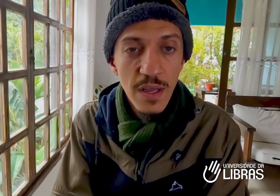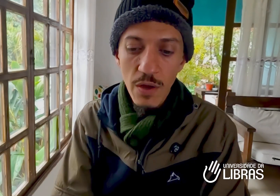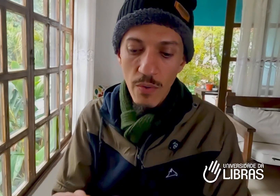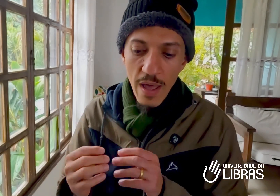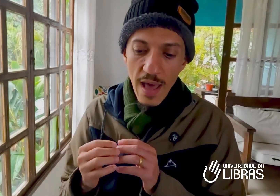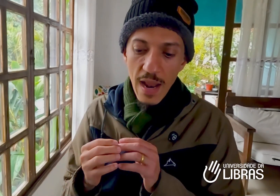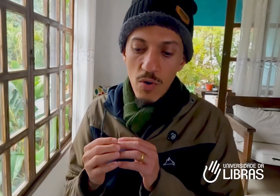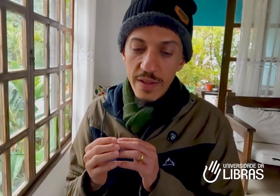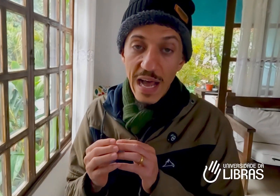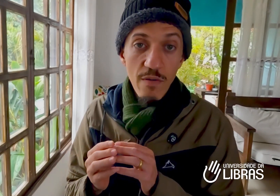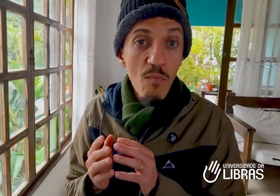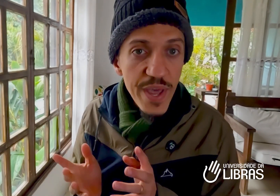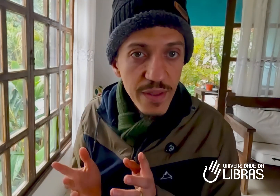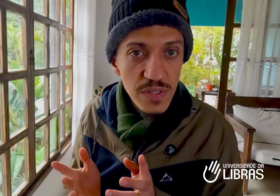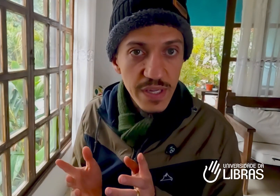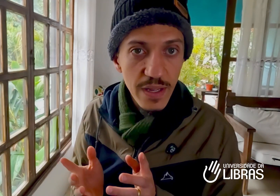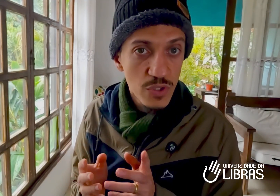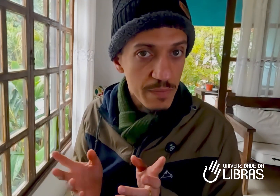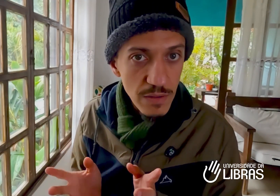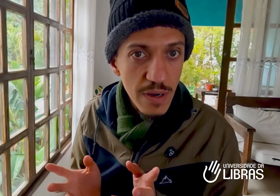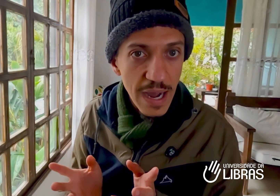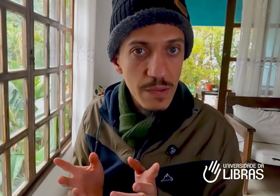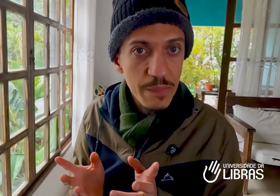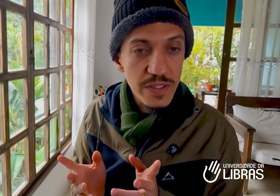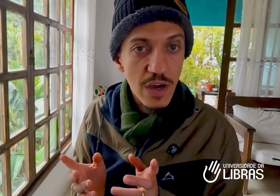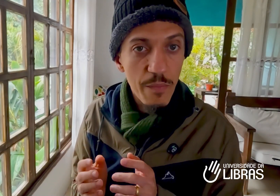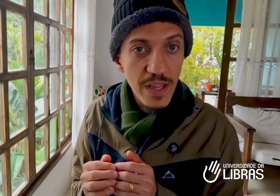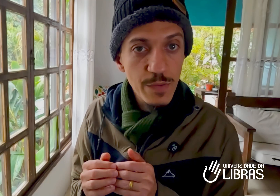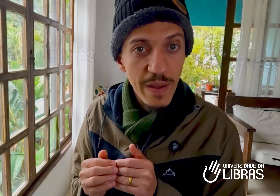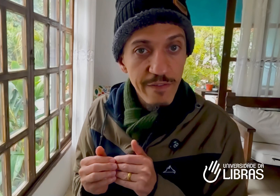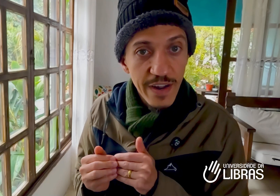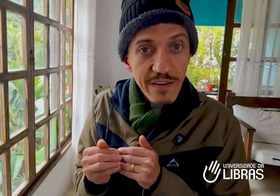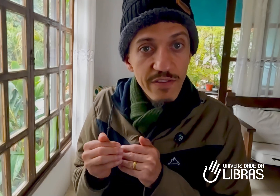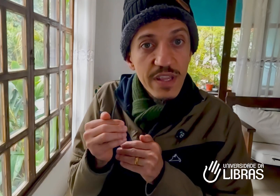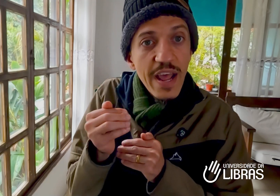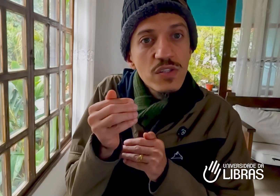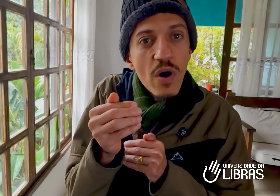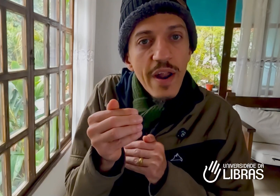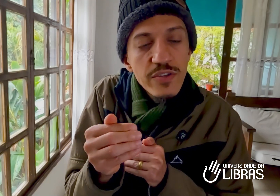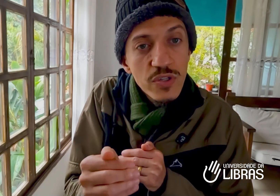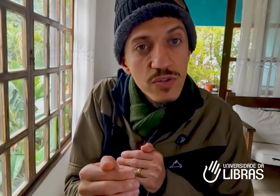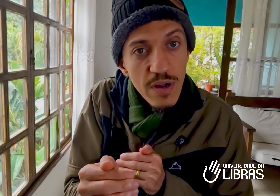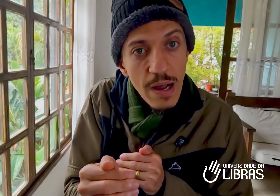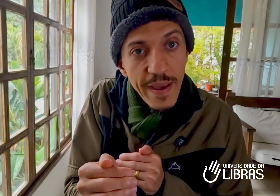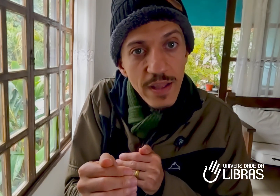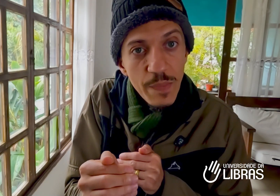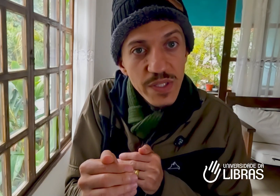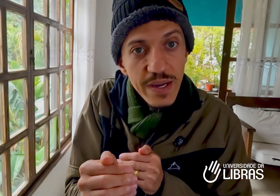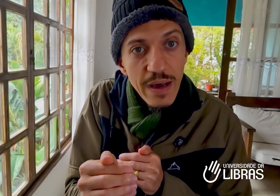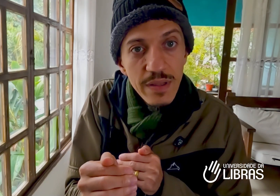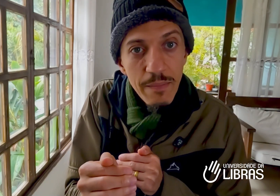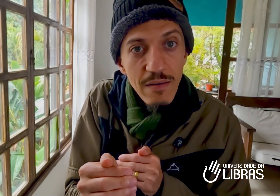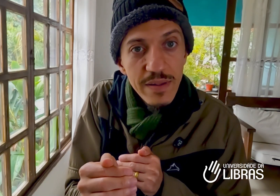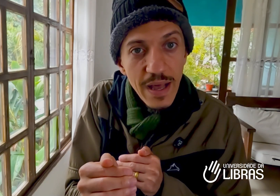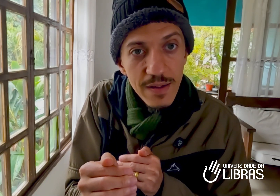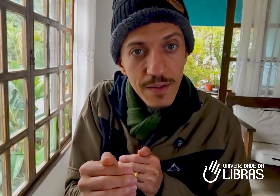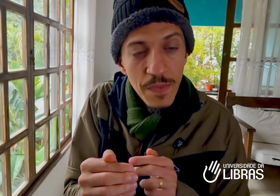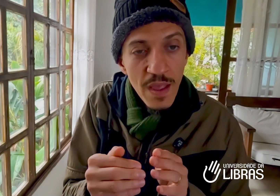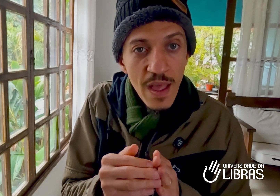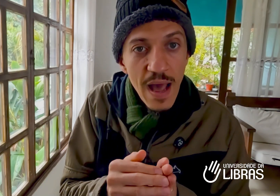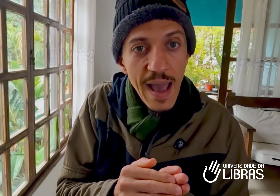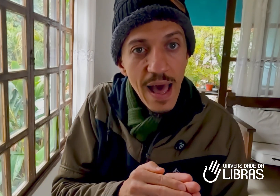horas. Então, ela acordava muito cedo, de madrugada praticamente, enfrentava 3 horas de deslocamento para chegar no trabalho